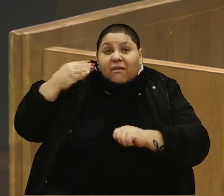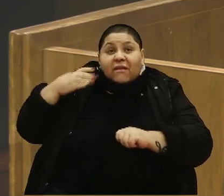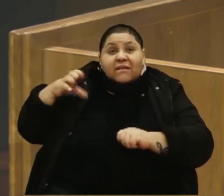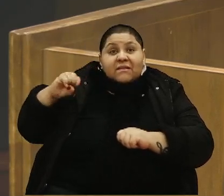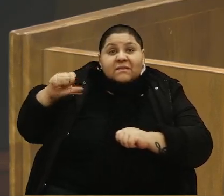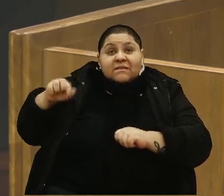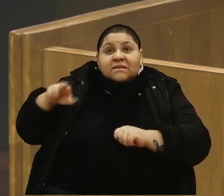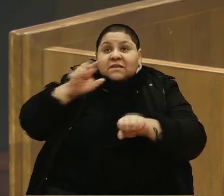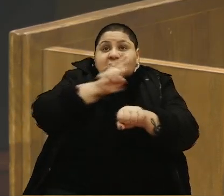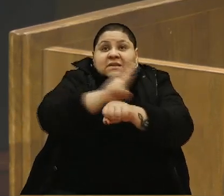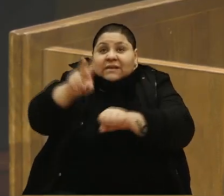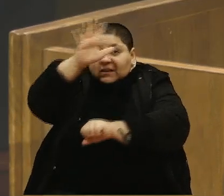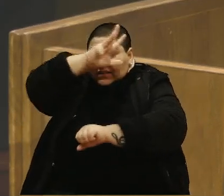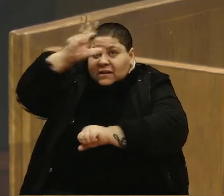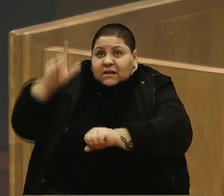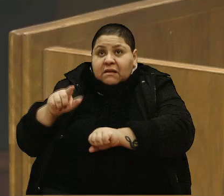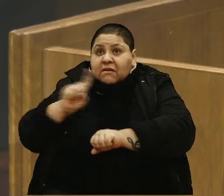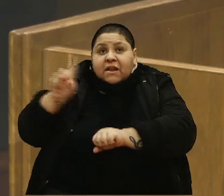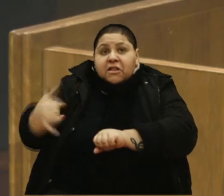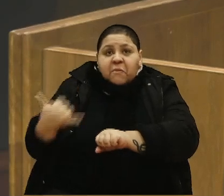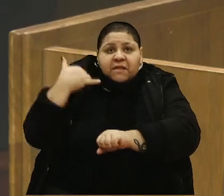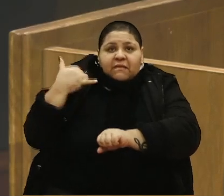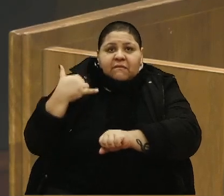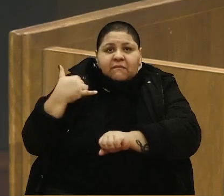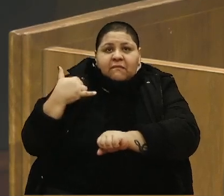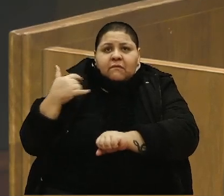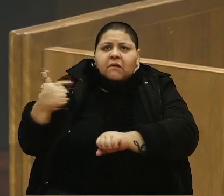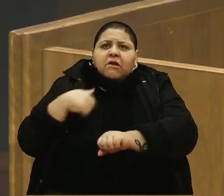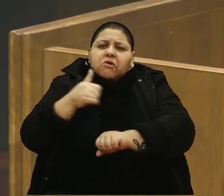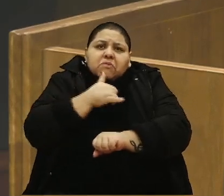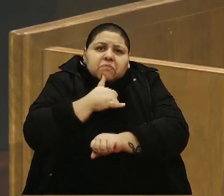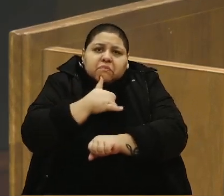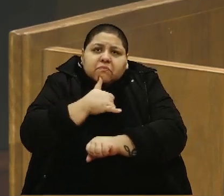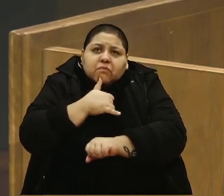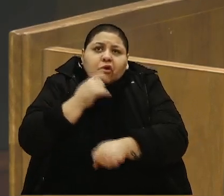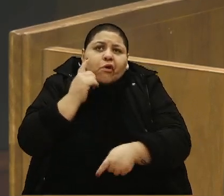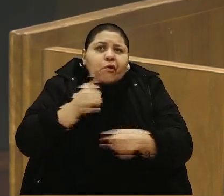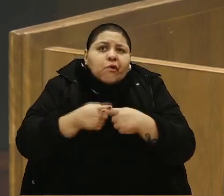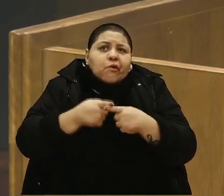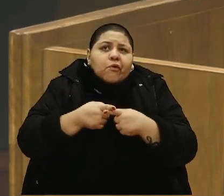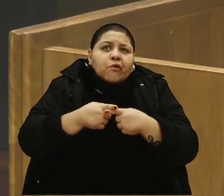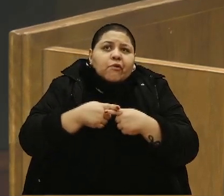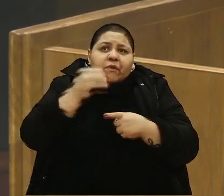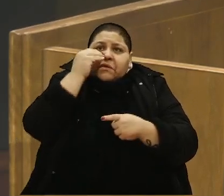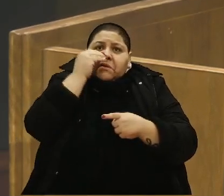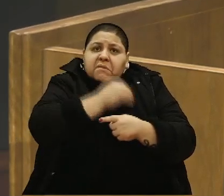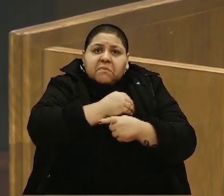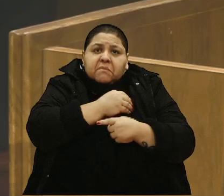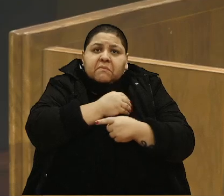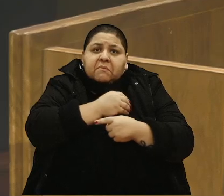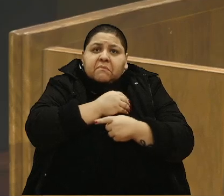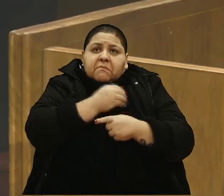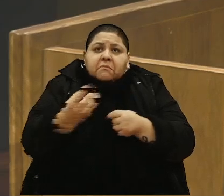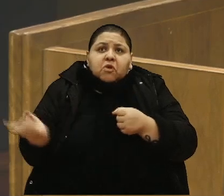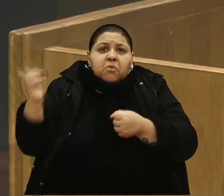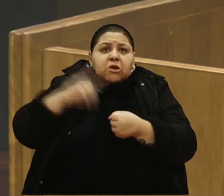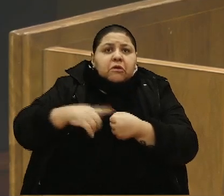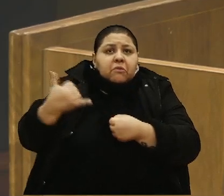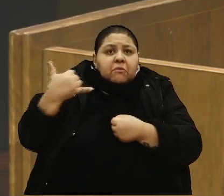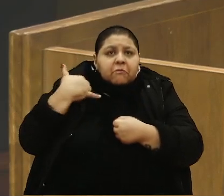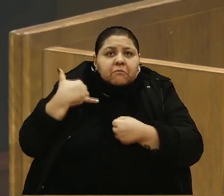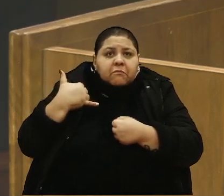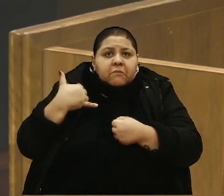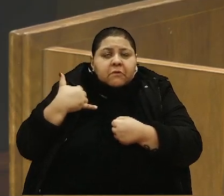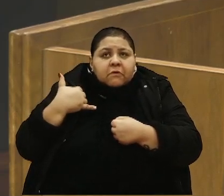Guarda Municipal e de imediato ele não me atendeu. E eu fico triste aqui, porque ele não está nem aí para mim, nem me retornou a ligação. Então,